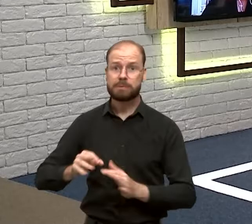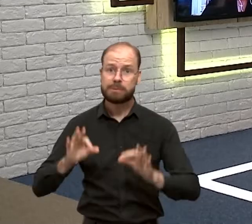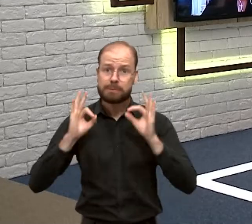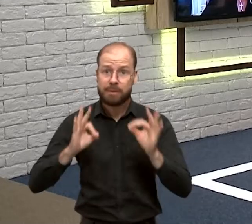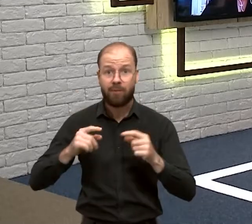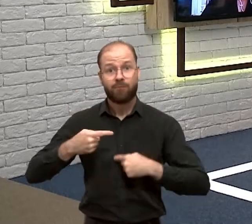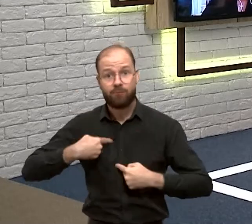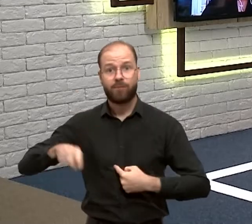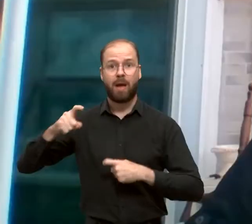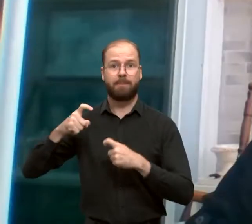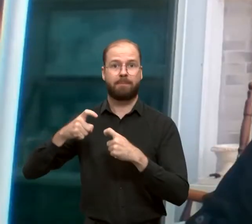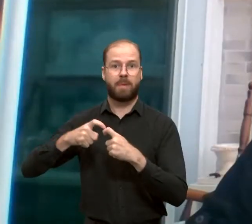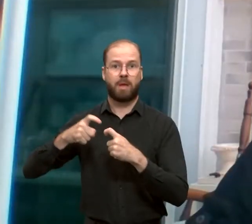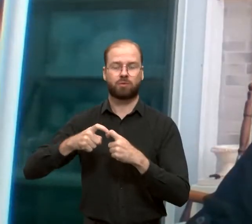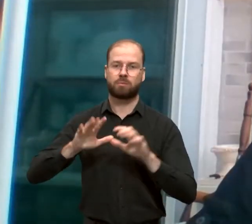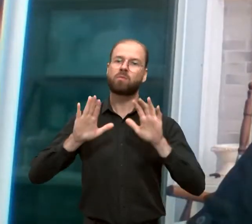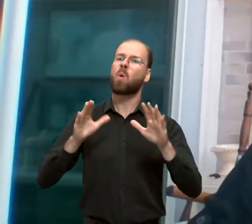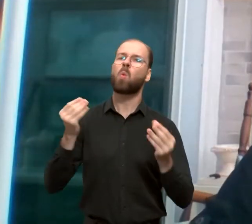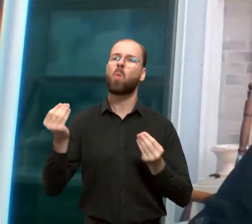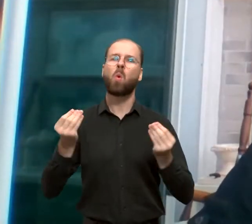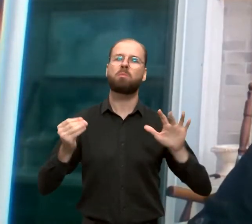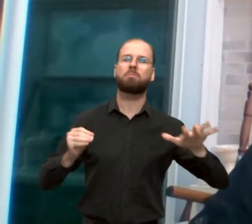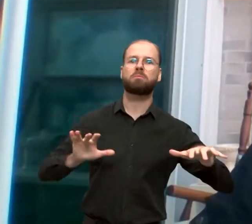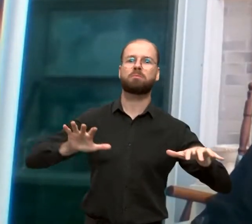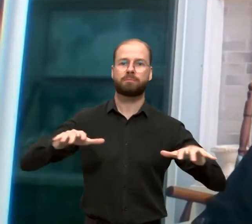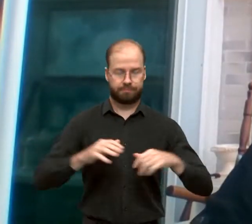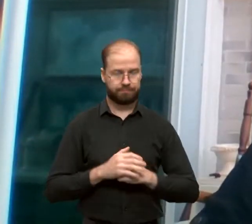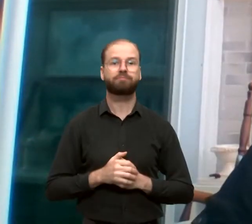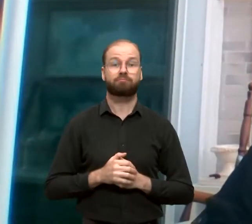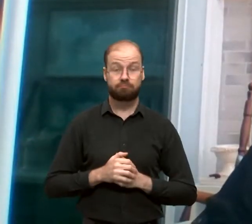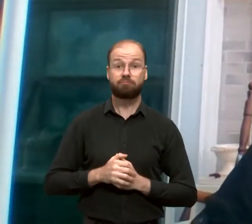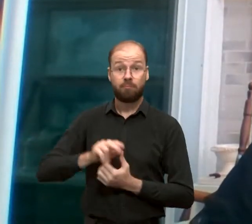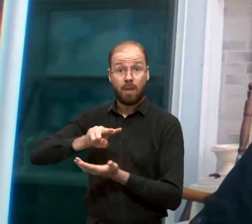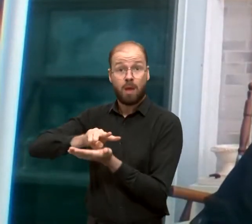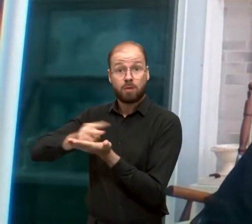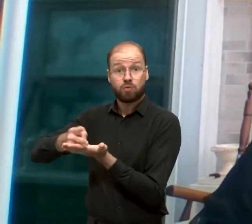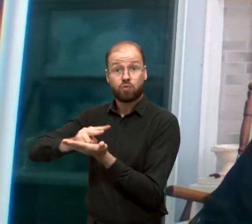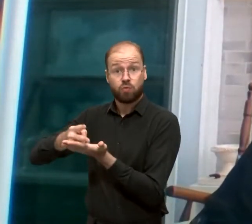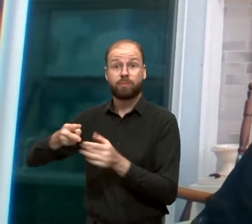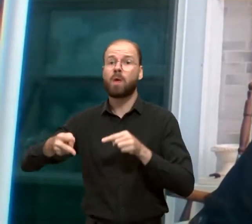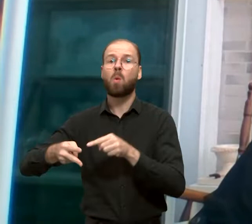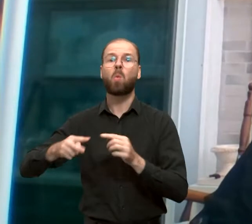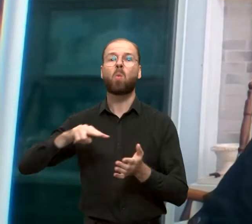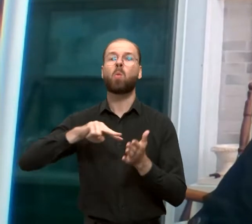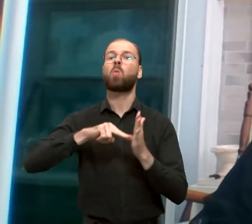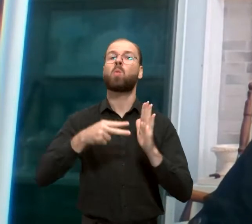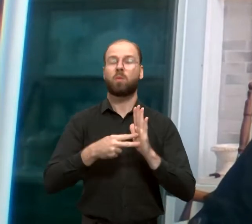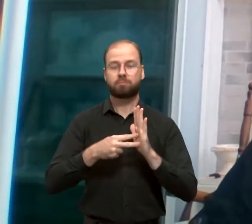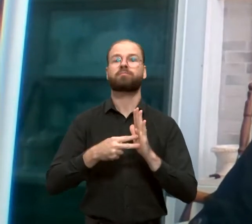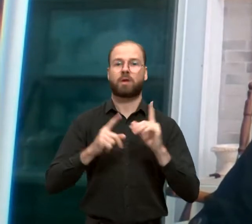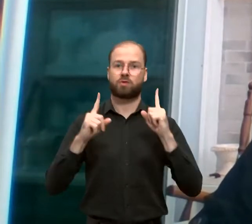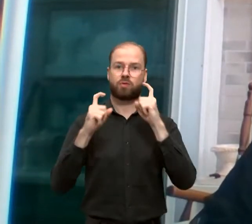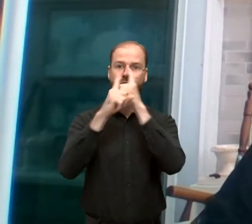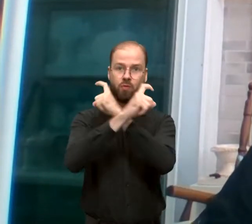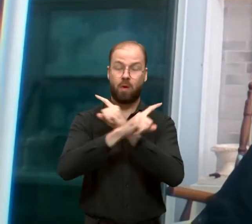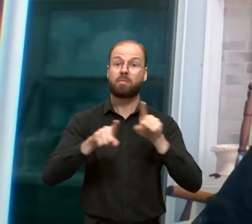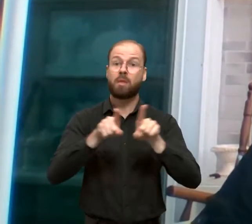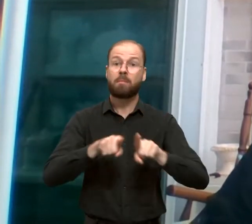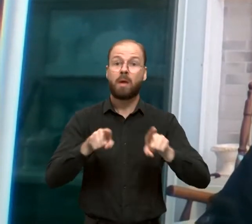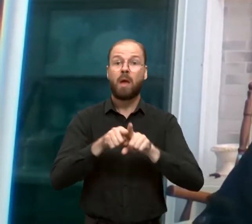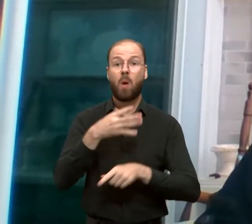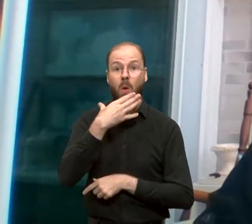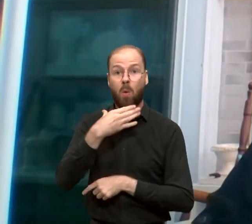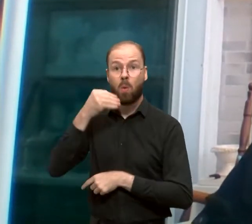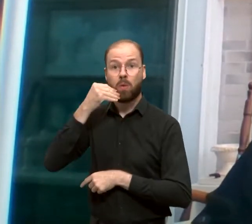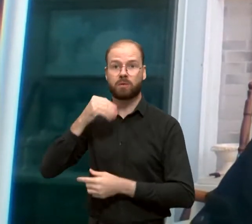Sim. A insônia, como eu disse, ela tem uma dificuldade de tempo de sono e de qualidade também. Ela